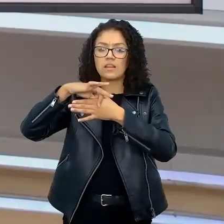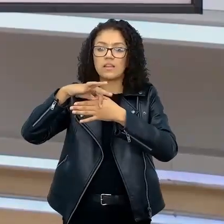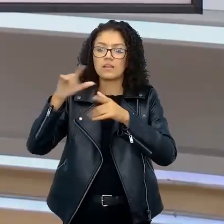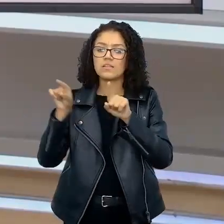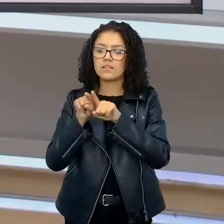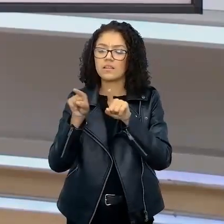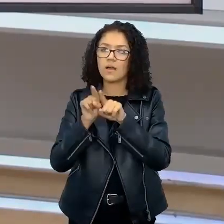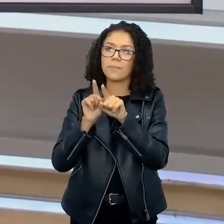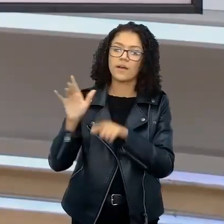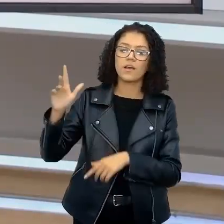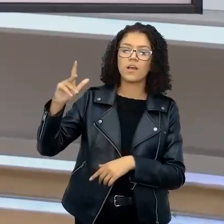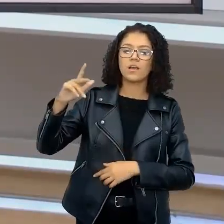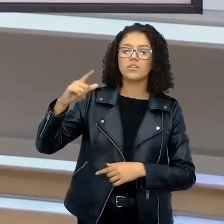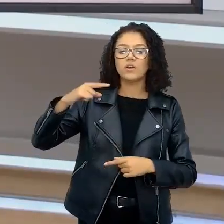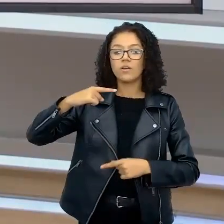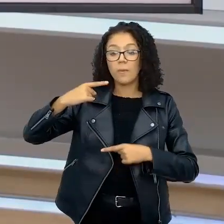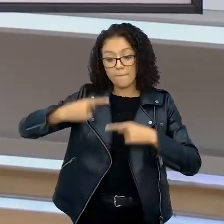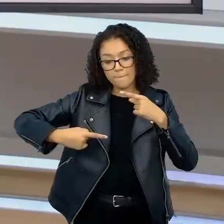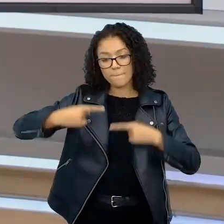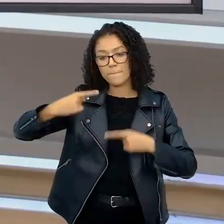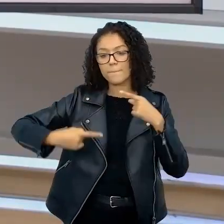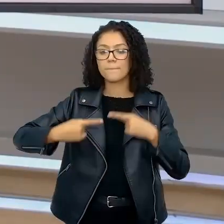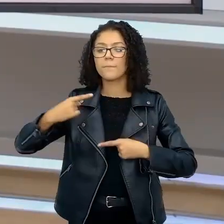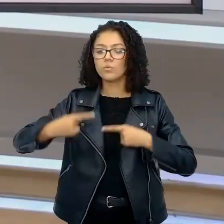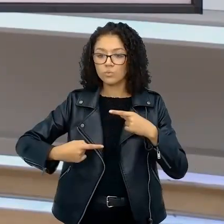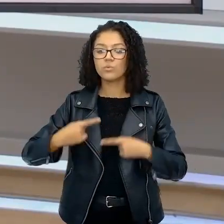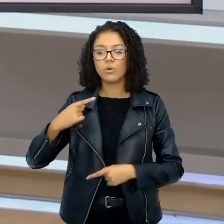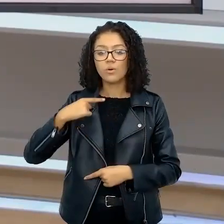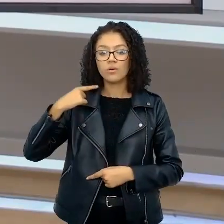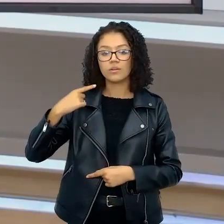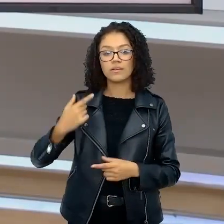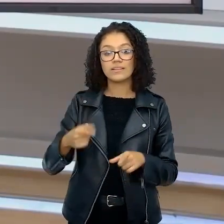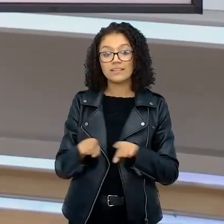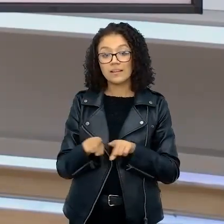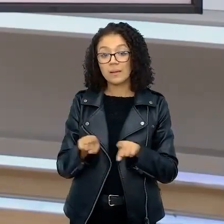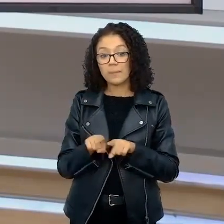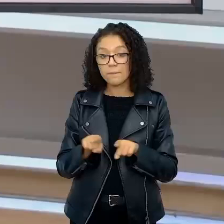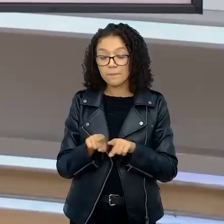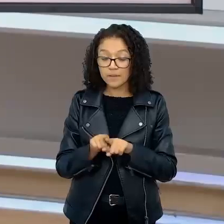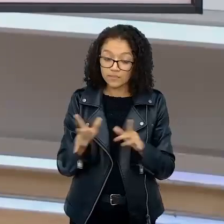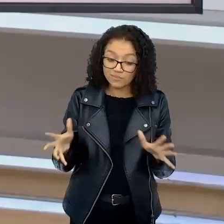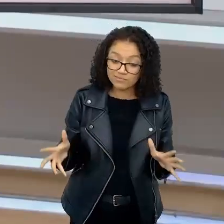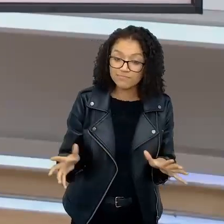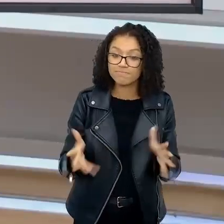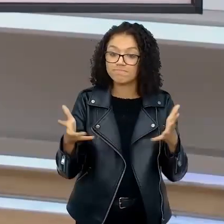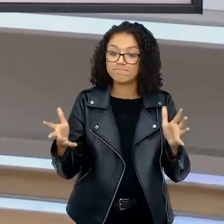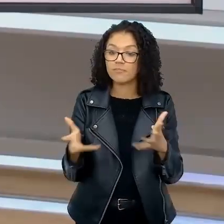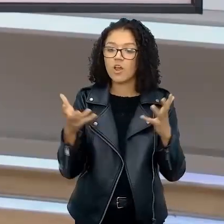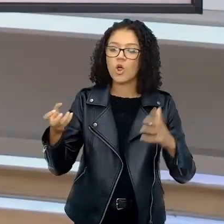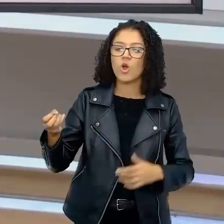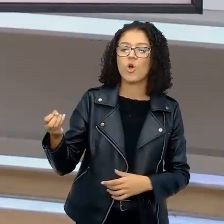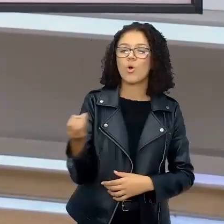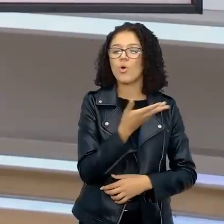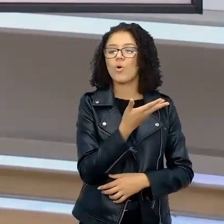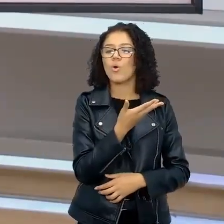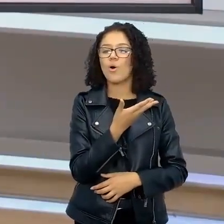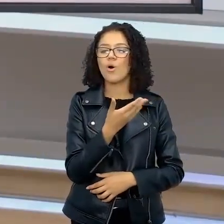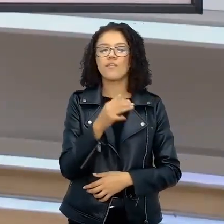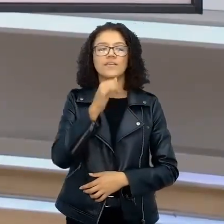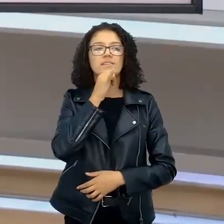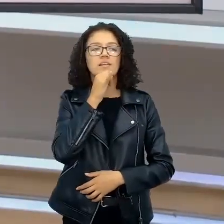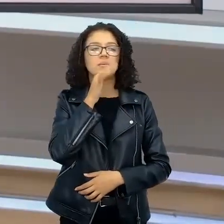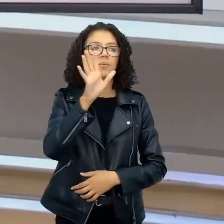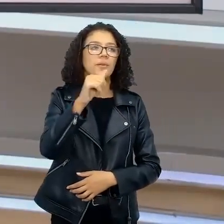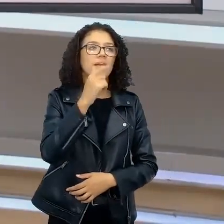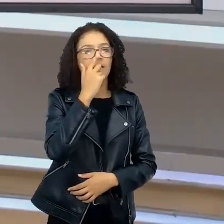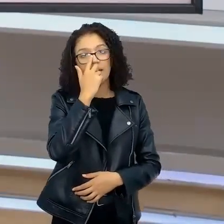políticas públicas que qualifiquem esses atendimentos, né, e proposição de novas políticas públicas. Então, assim, por exemplo,